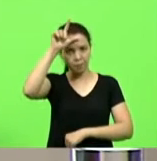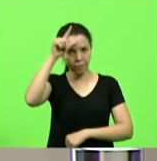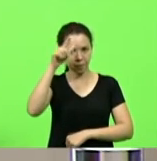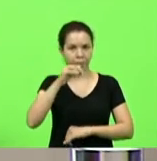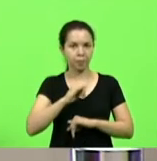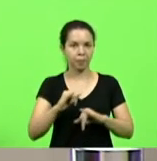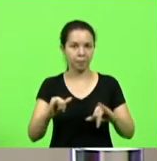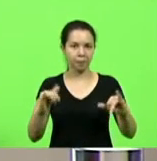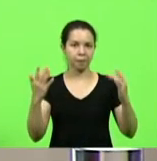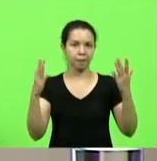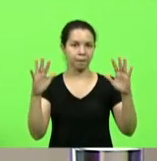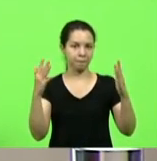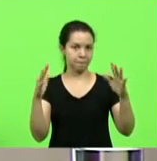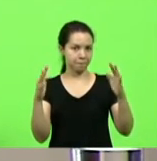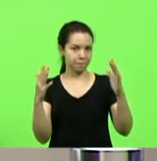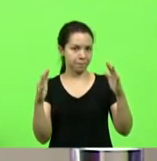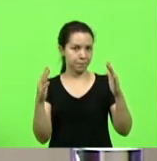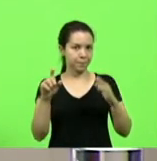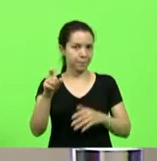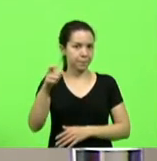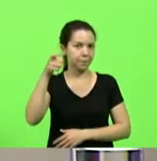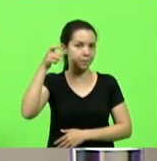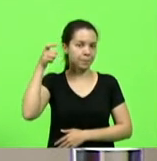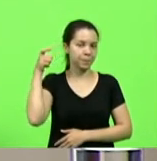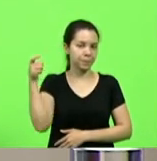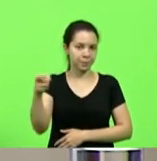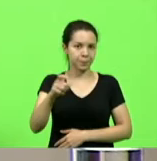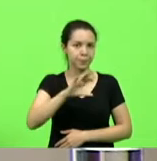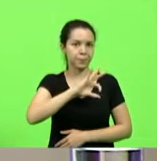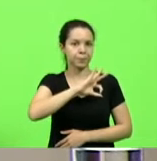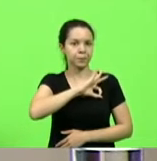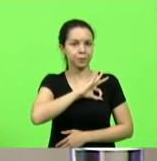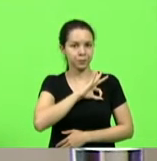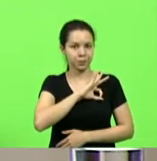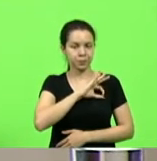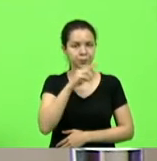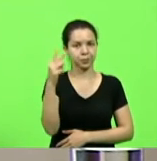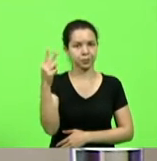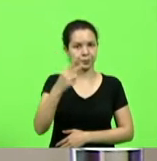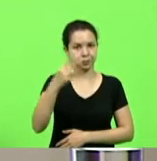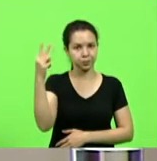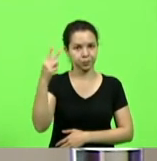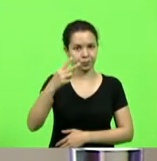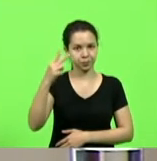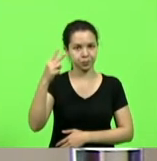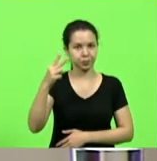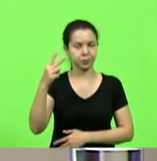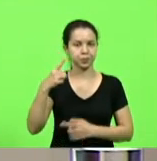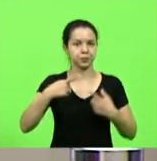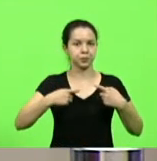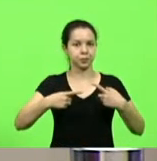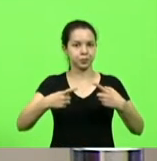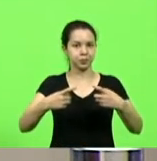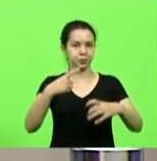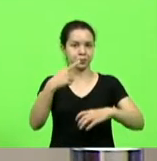manifestando aplausos ao ex-combatente da Segunda Guerra Mundial, senhor Hugo Pedro